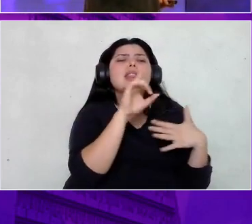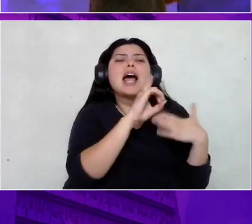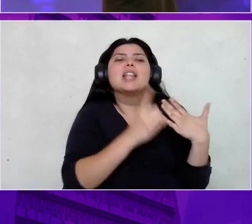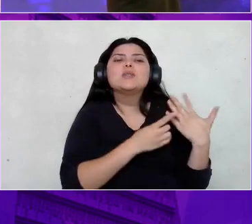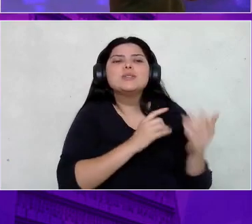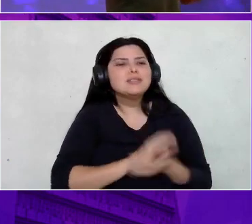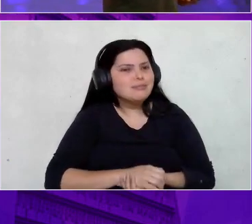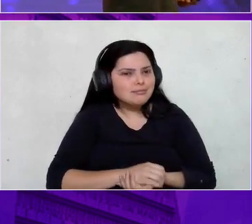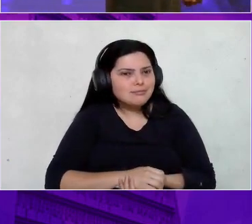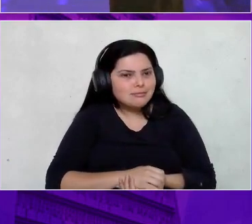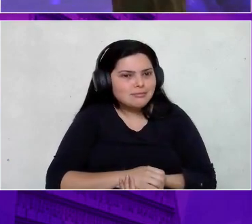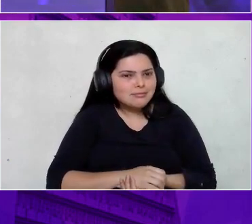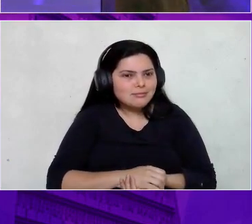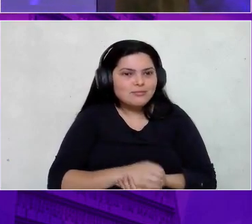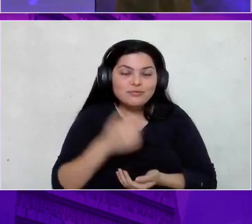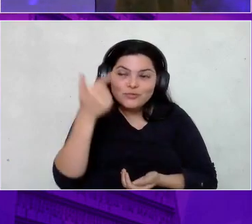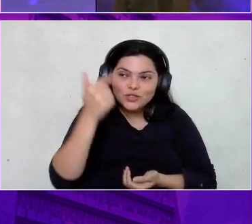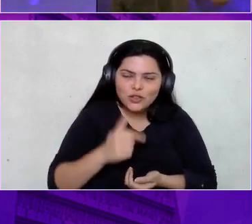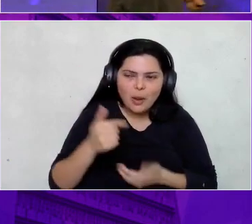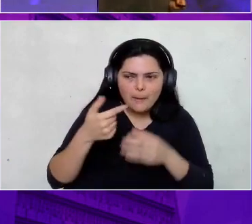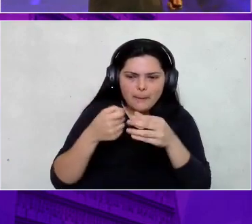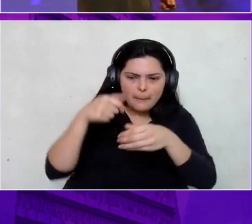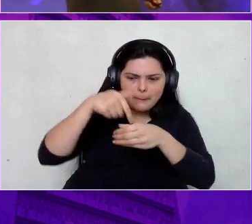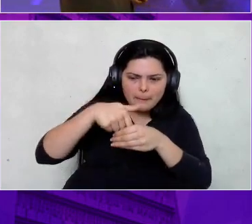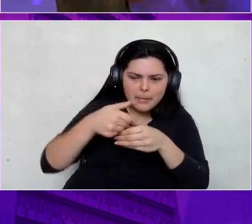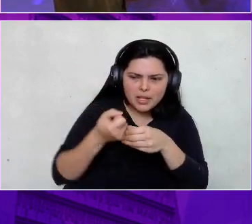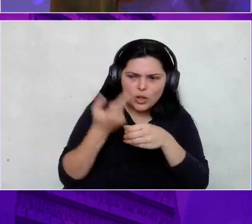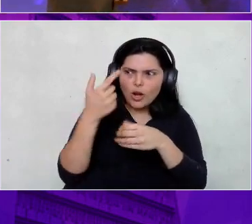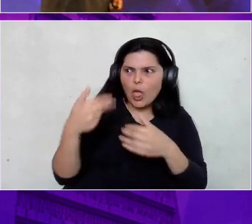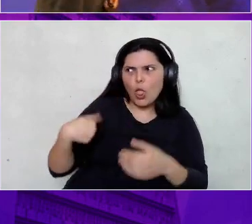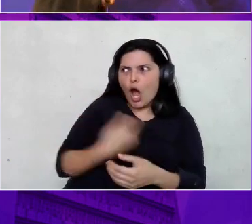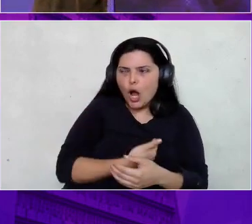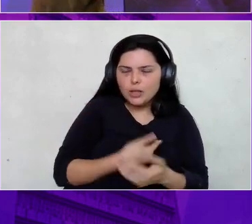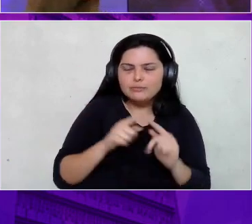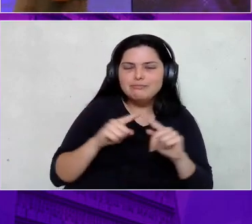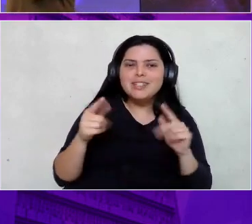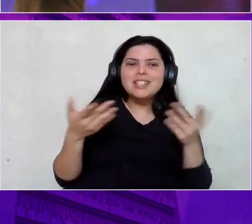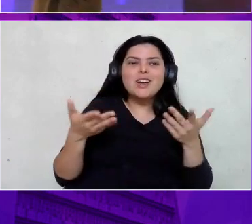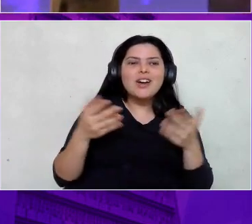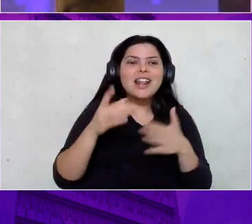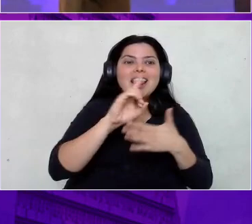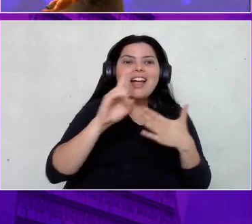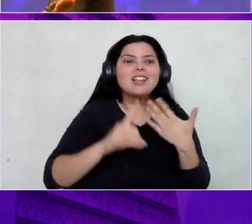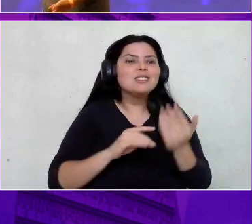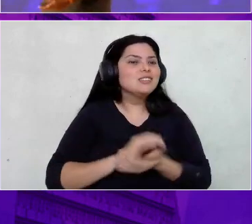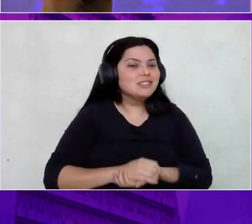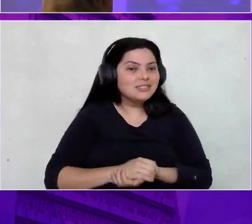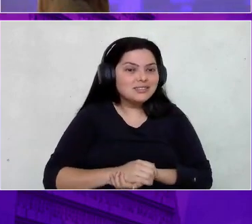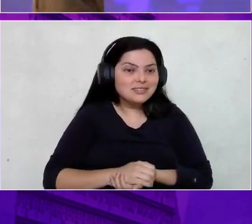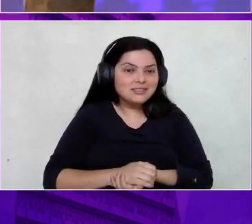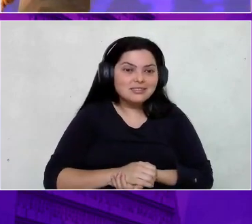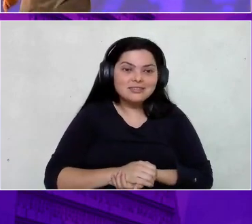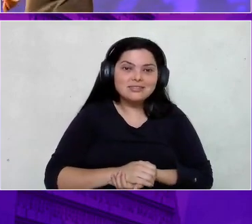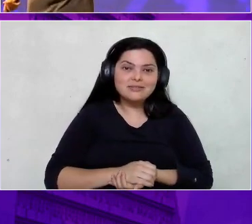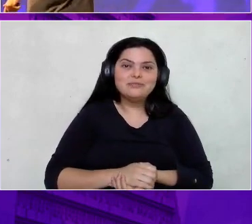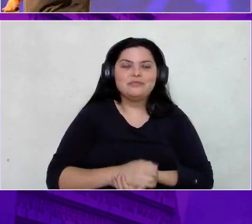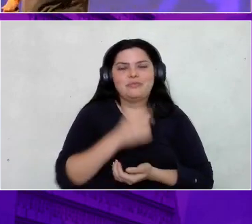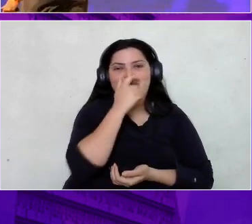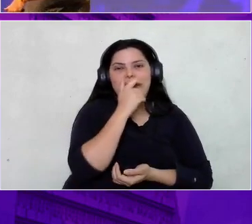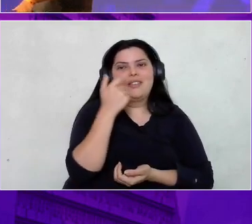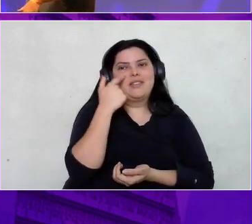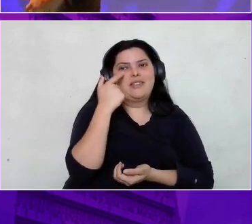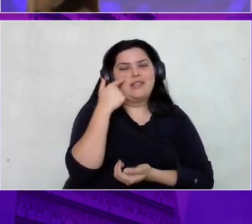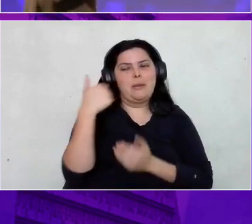De novo, né, o petróleo é nosso, né? Então, o ponto é, provavelmente, a gente vai ver nesses próximos